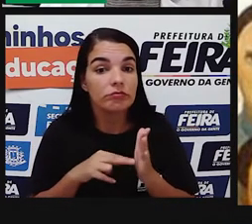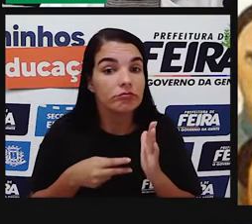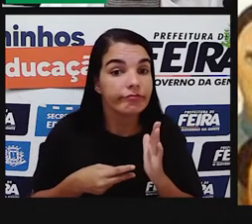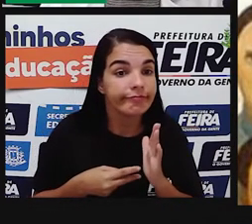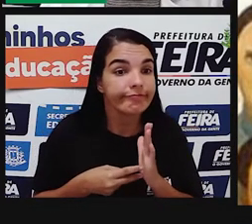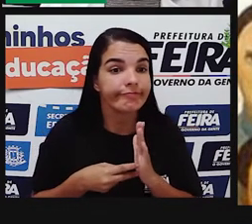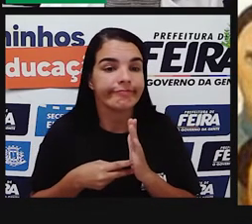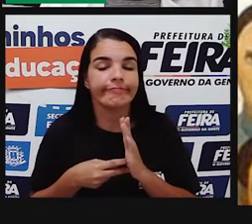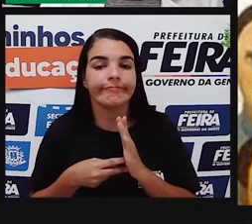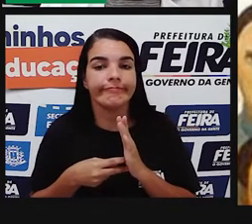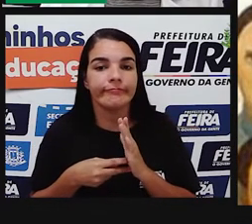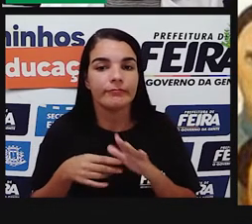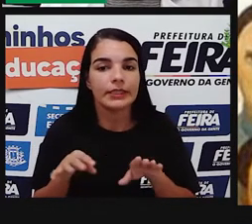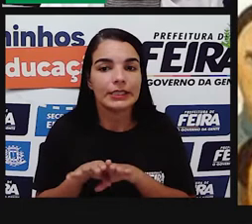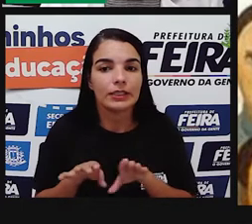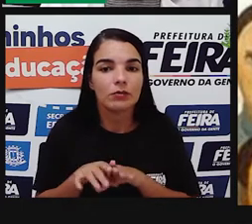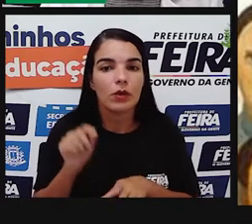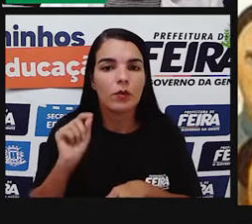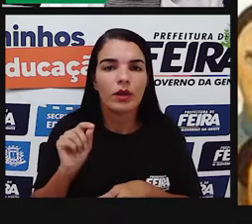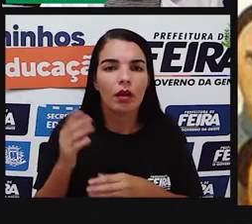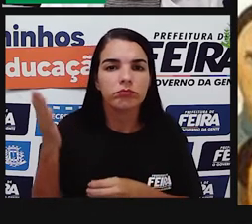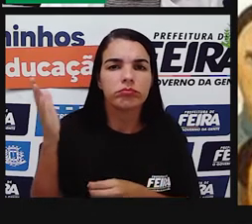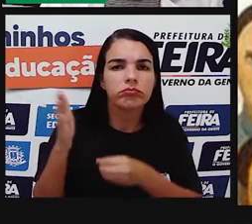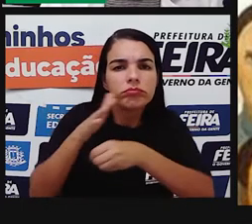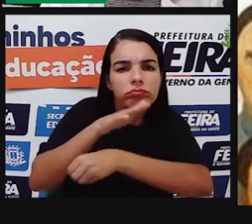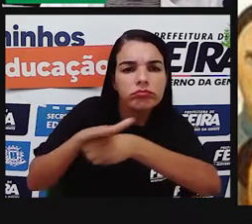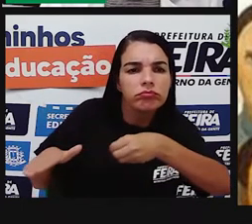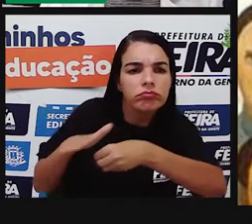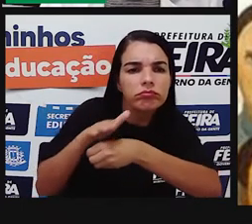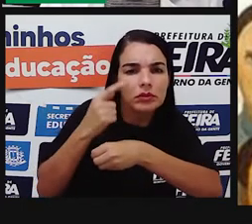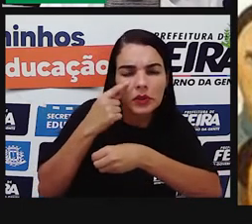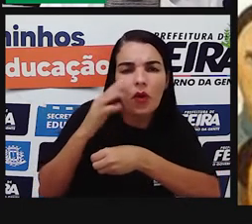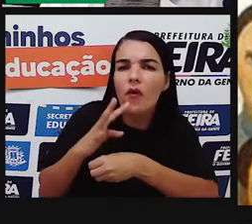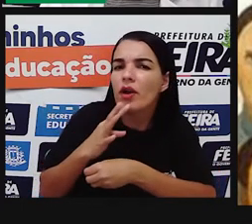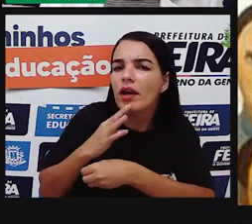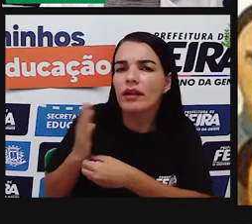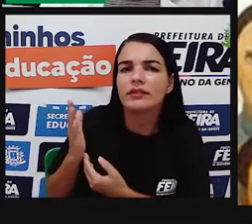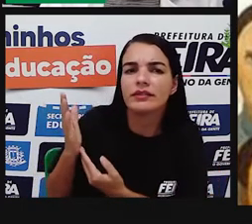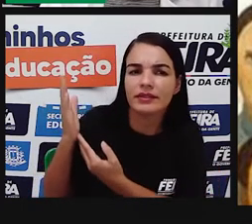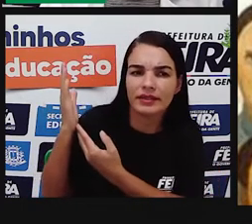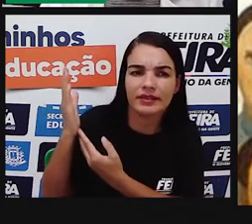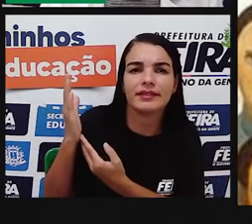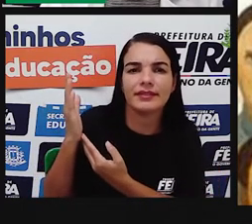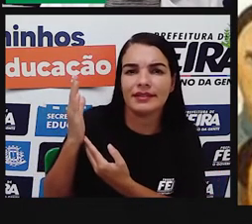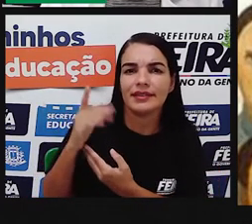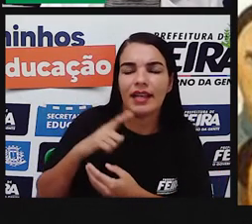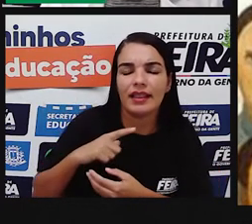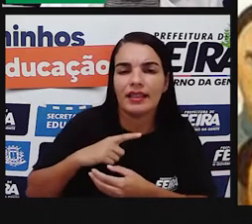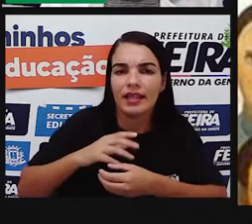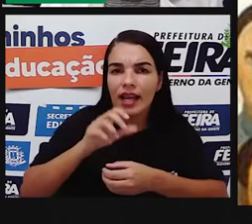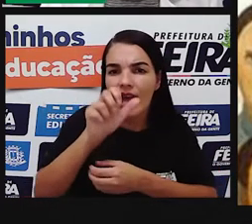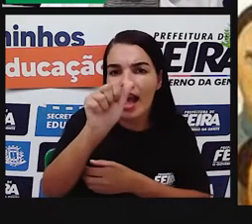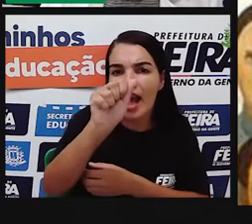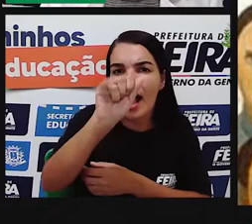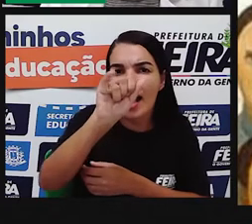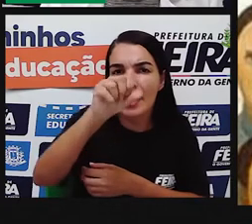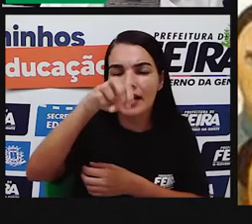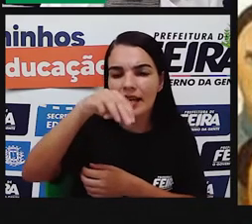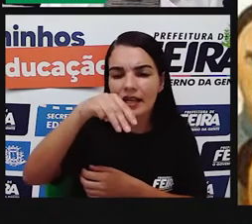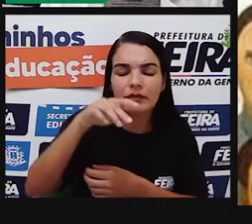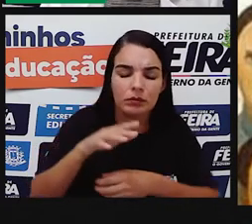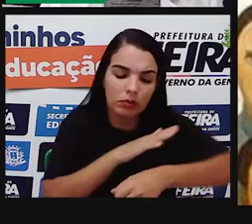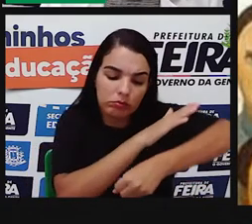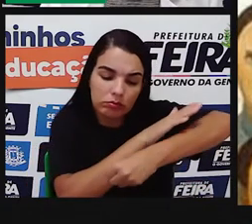variação linguística é o nome dessa raiz que todos nós apreciamos aqui, onde vivemos, na nossa região.